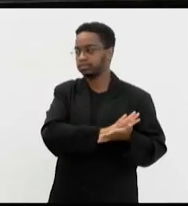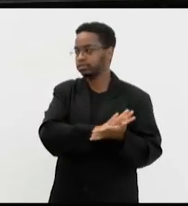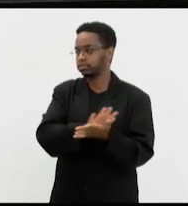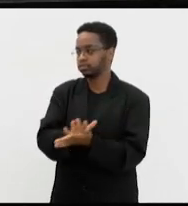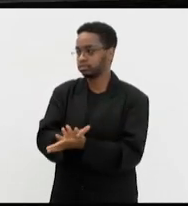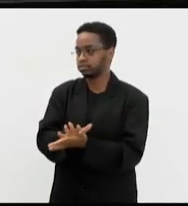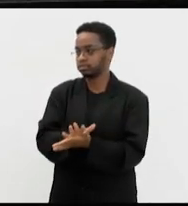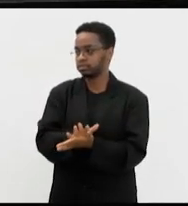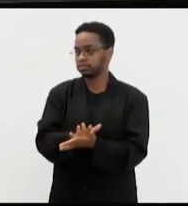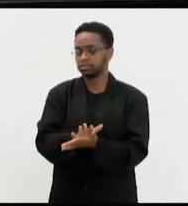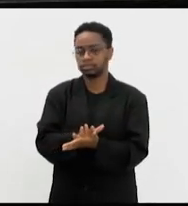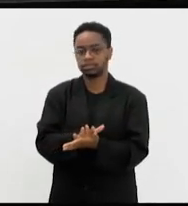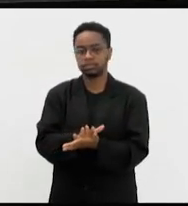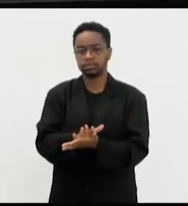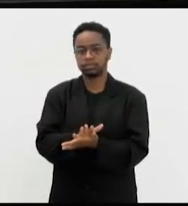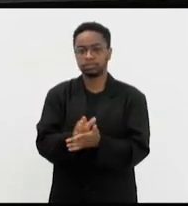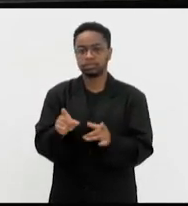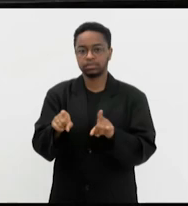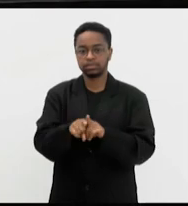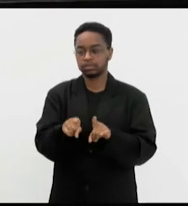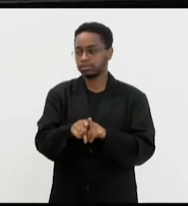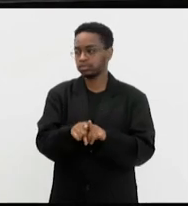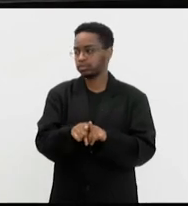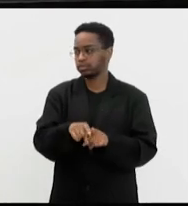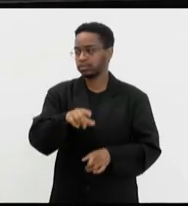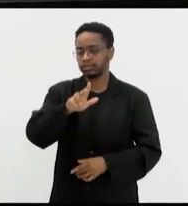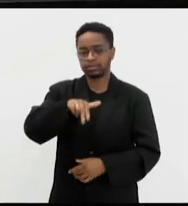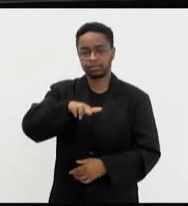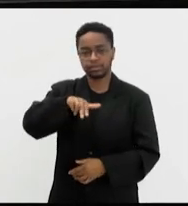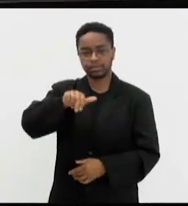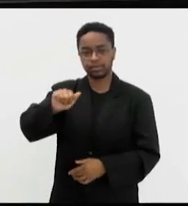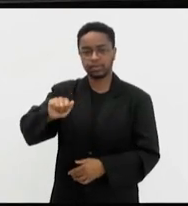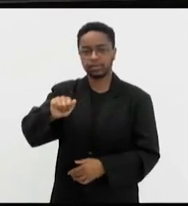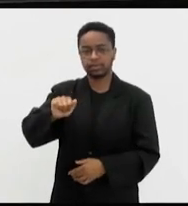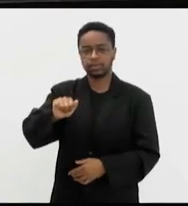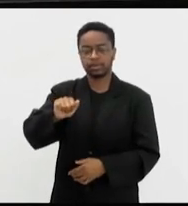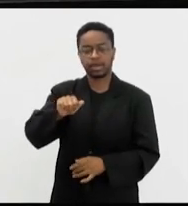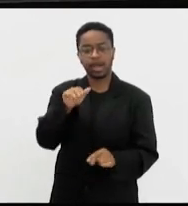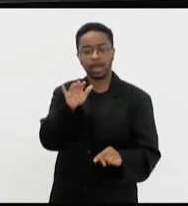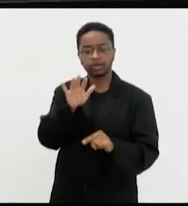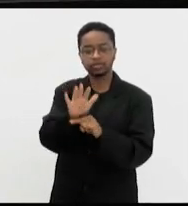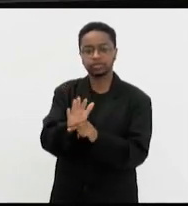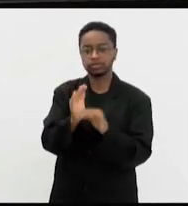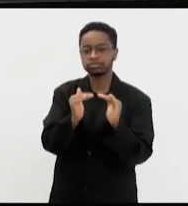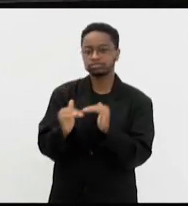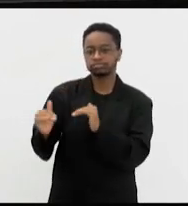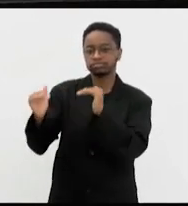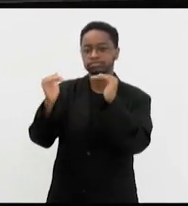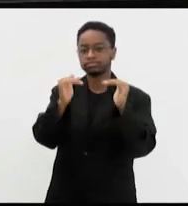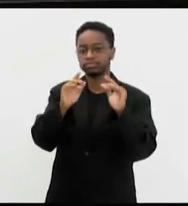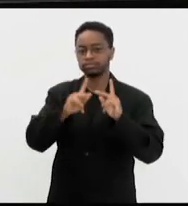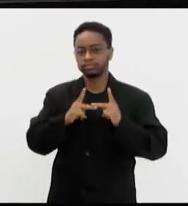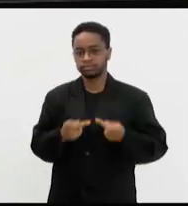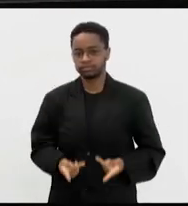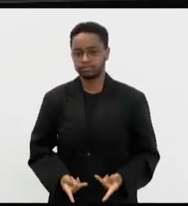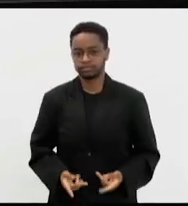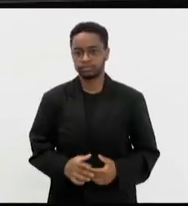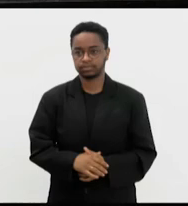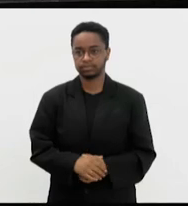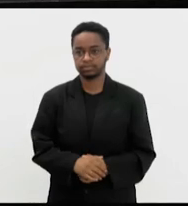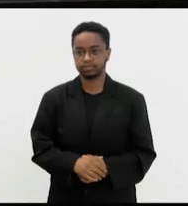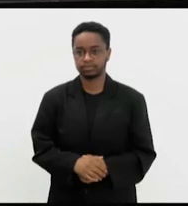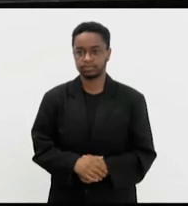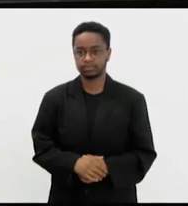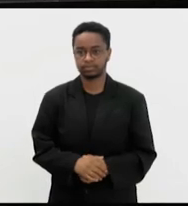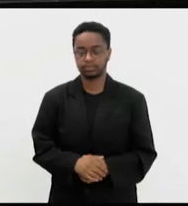destrutivas e que nunca nunca nunca serviram para o engrandecimento da humanidade Que Deus